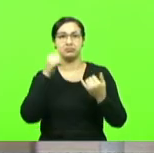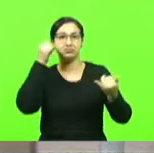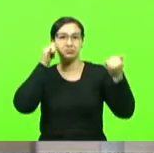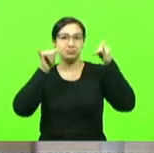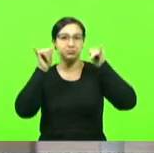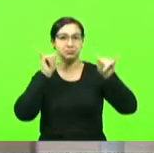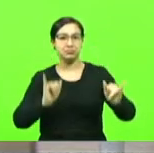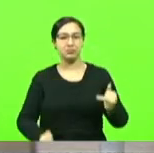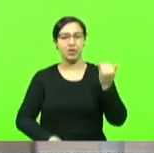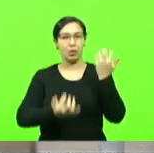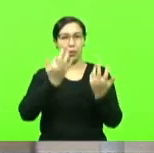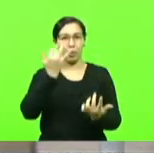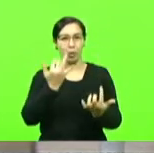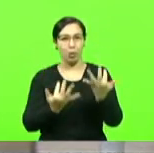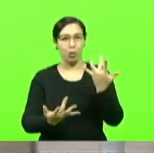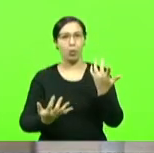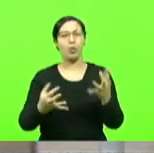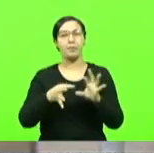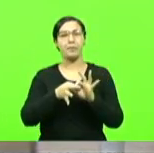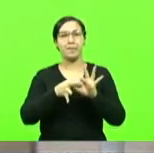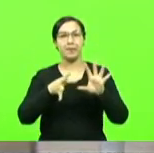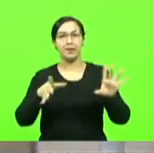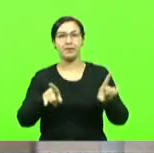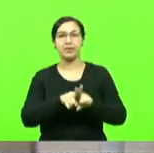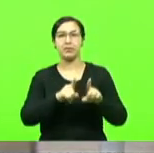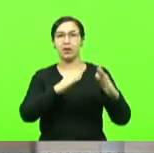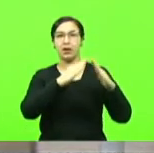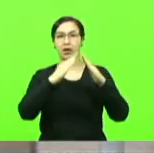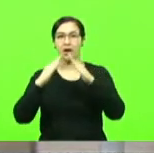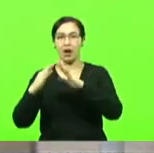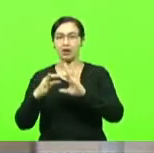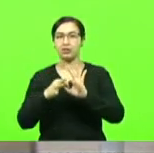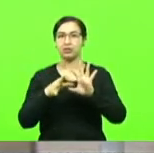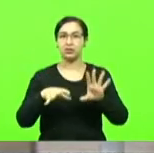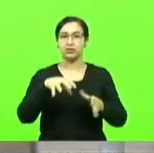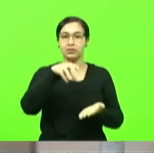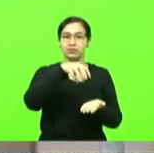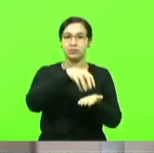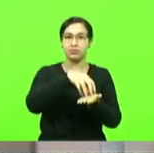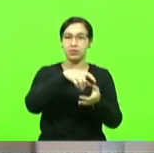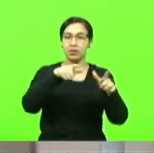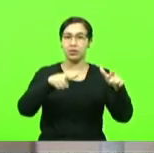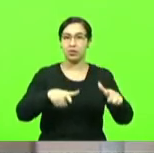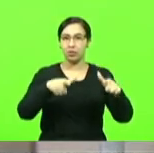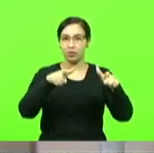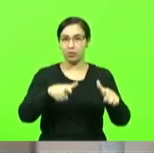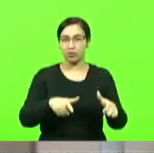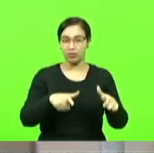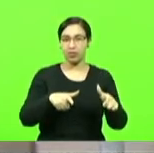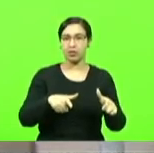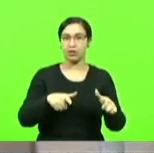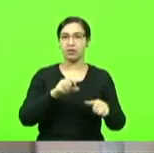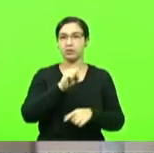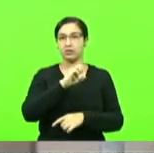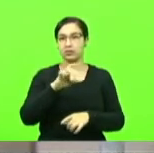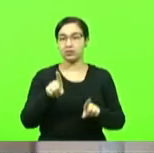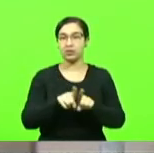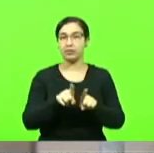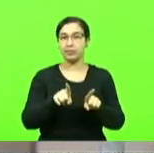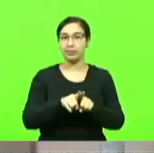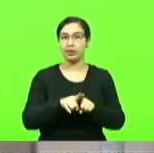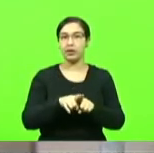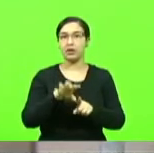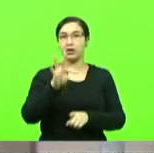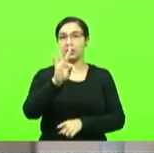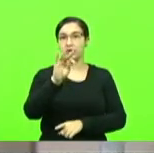licenças, alvarás e habite-se no Centro Administrativo do Governo do Estado de Santa Catarina e no Teatro Pedro Ivo